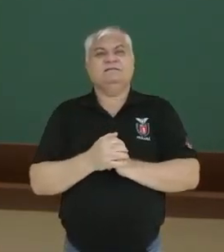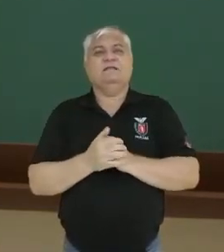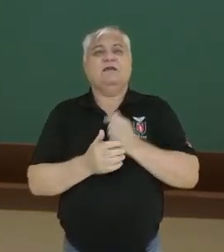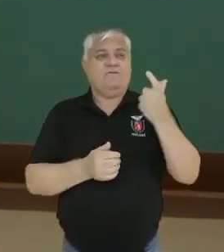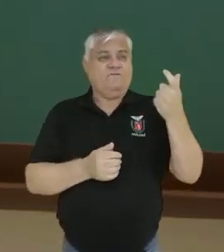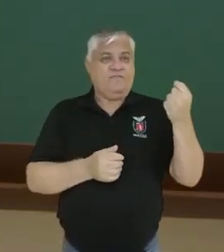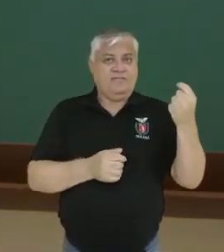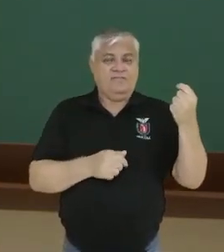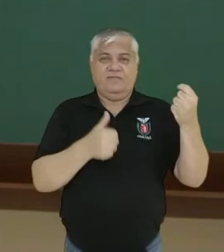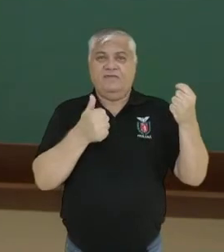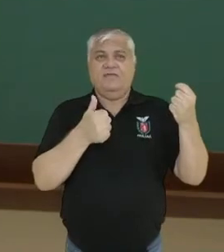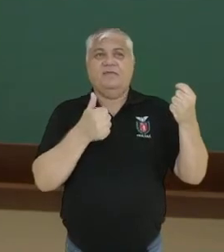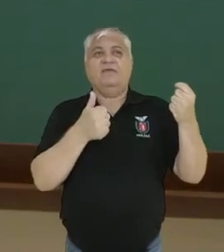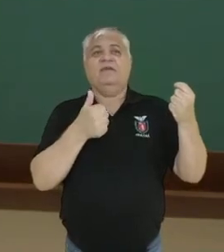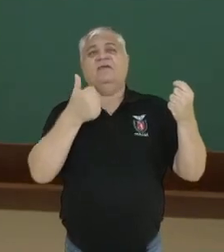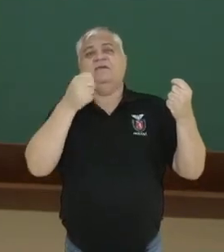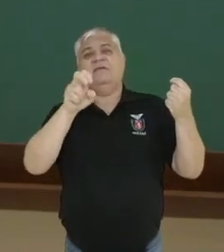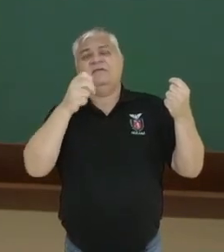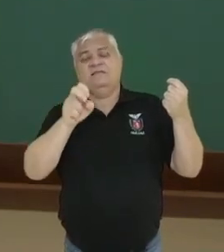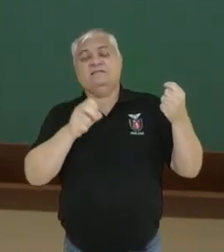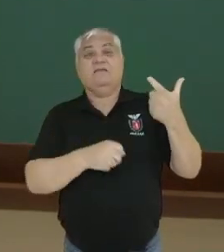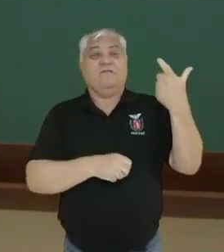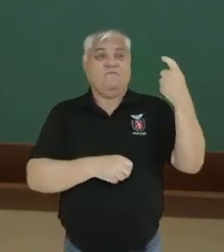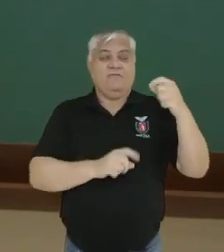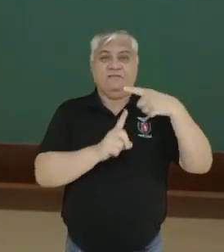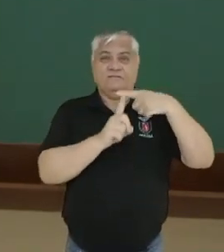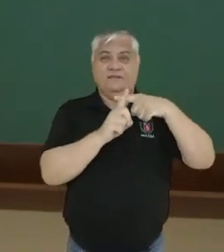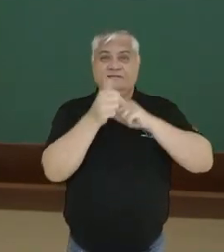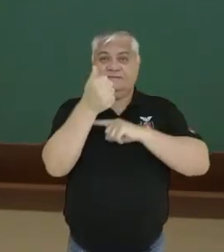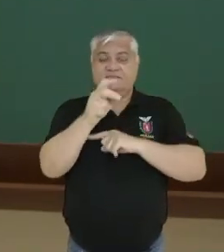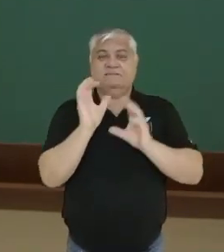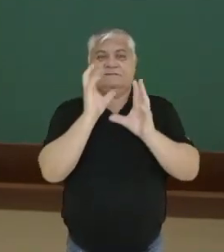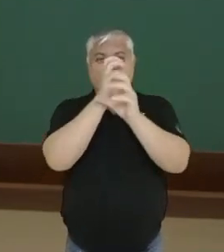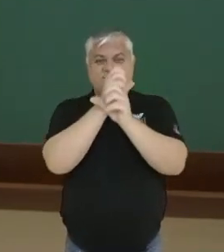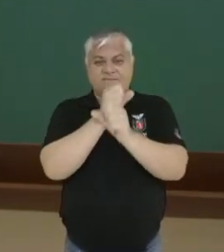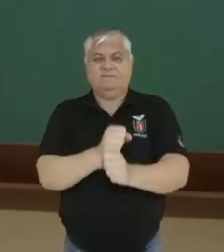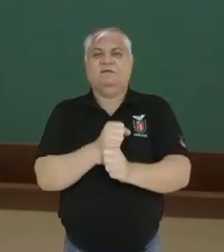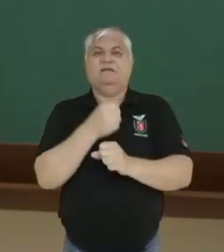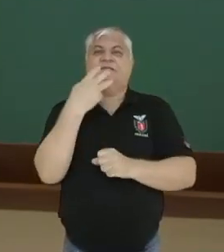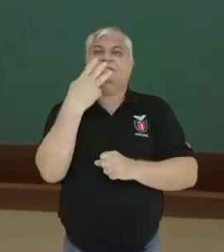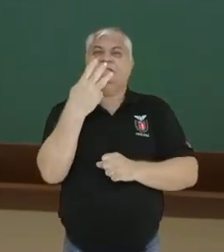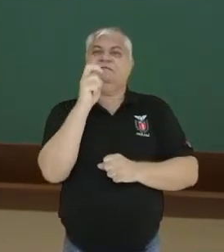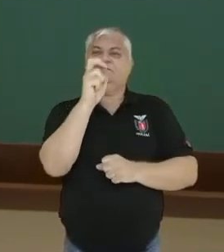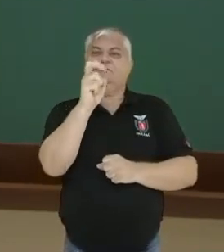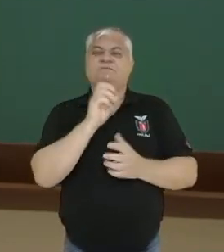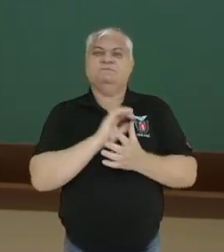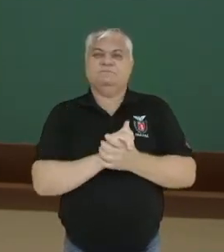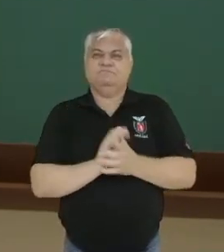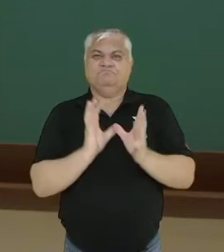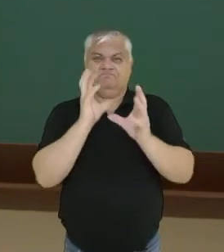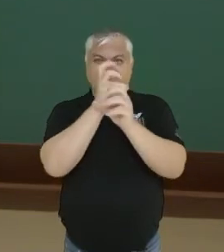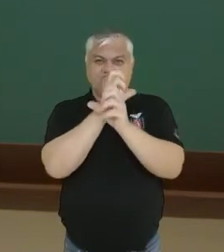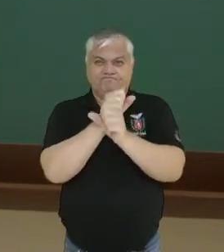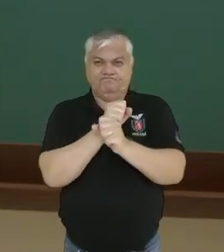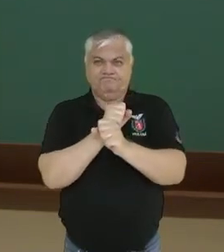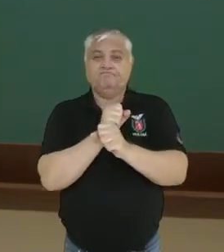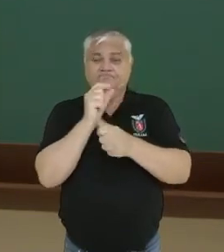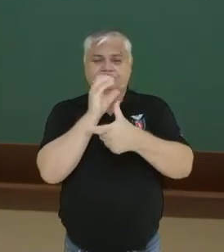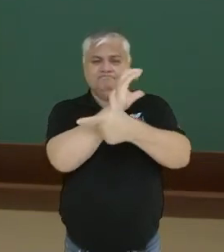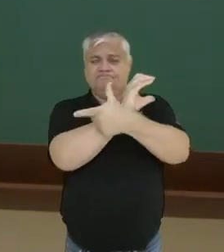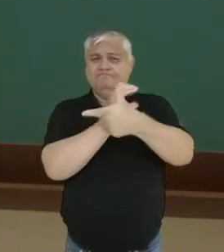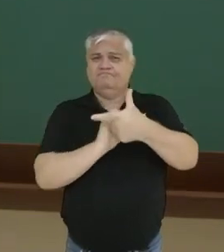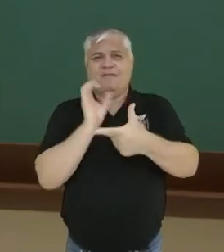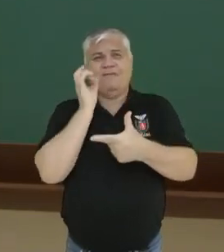outro 15. 20 mais 15... A soma dos catetos é 35. Viu como ficou